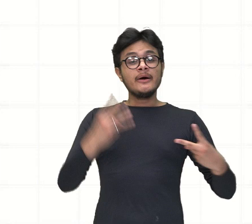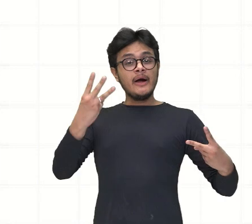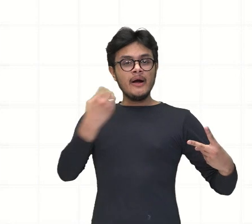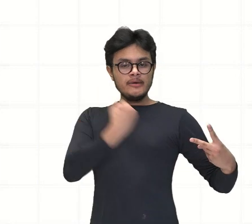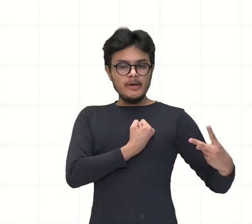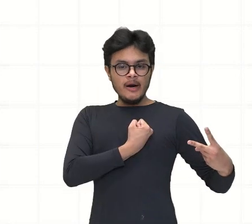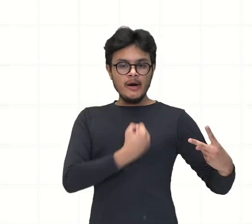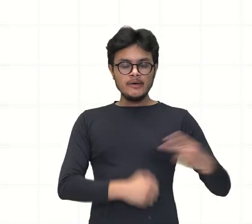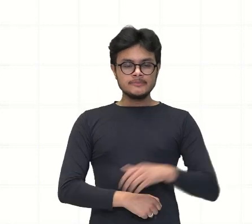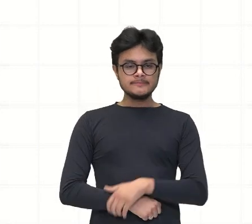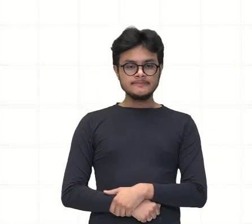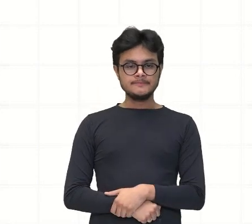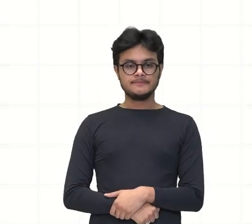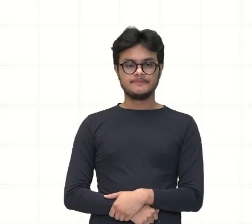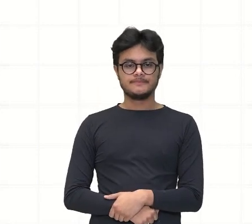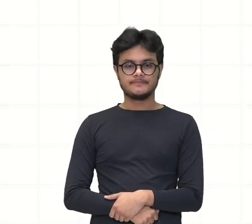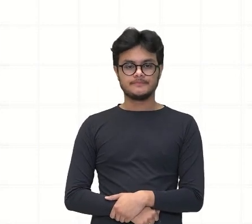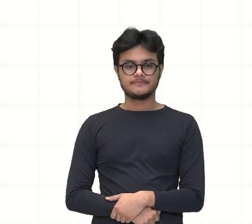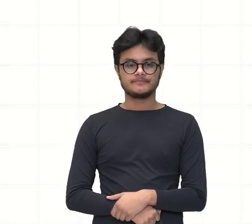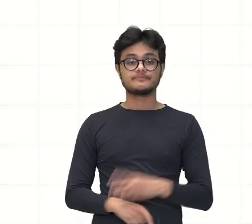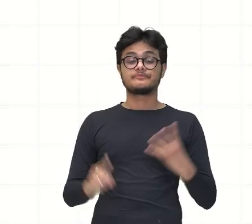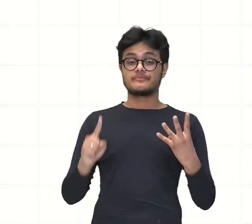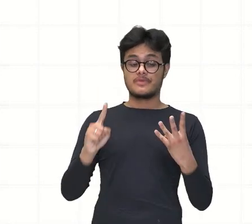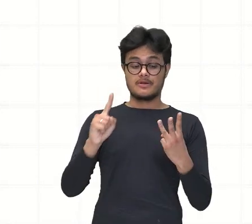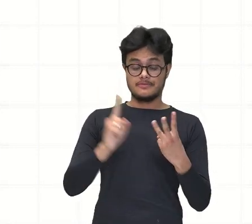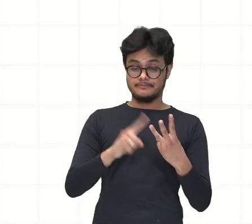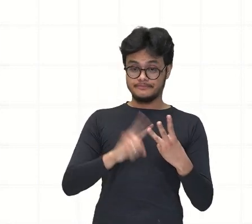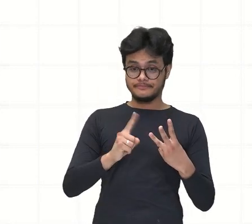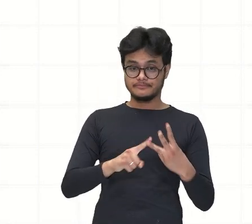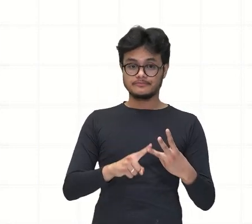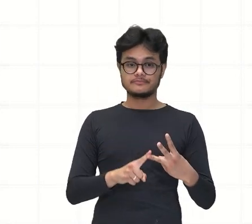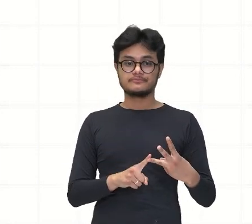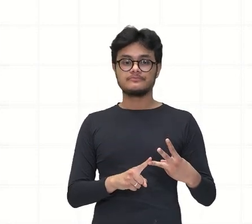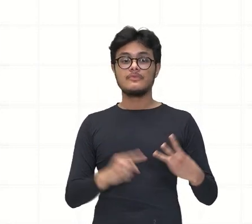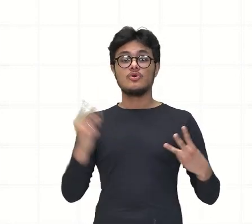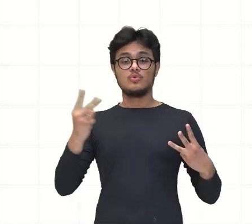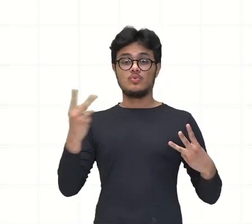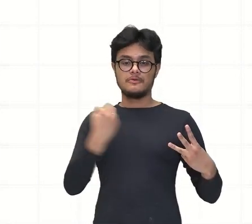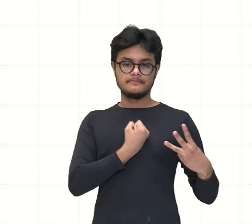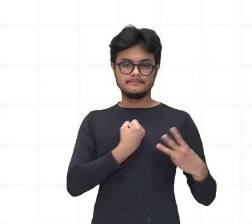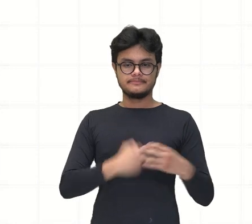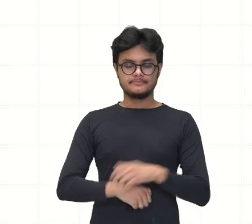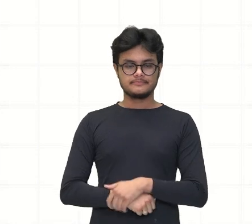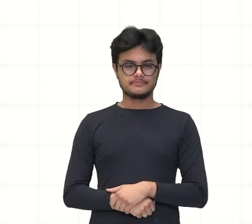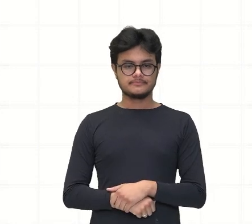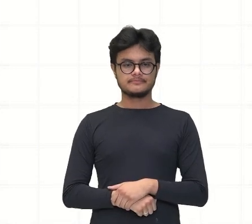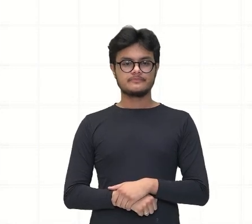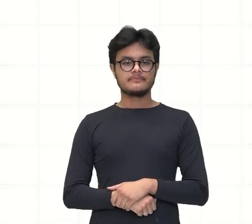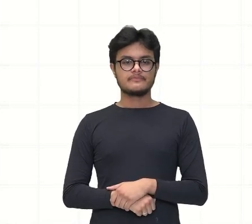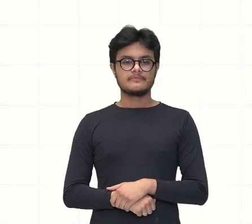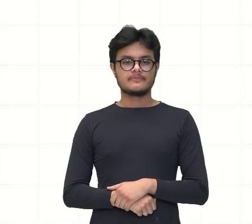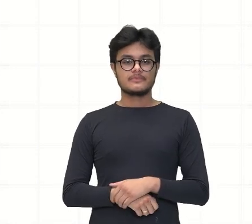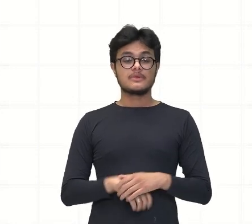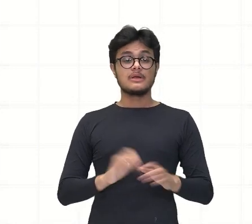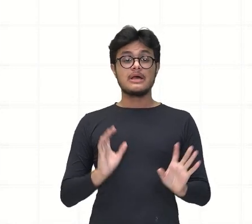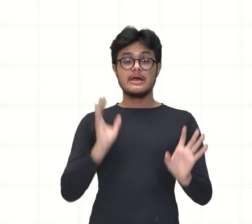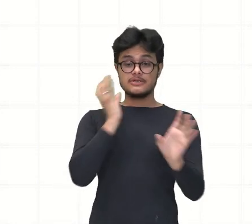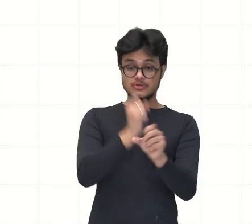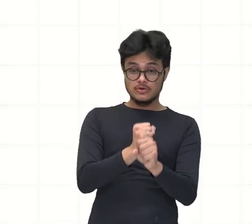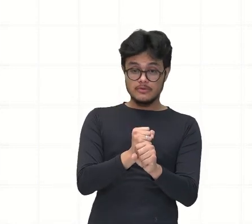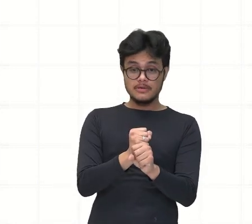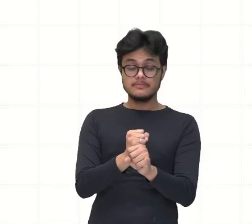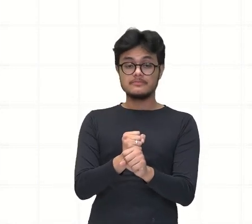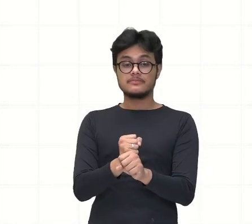notas. E no G3, nós vamos ter 2 notas. A soma da quantidade de notas é igual